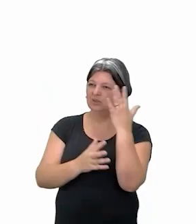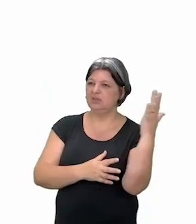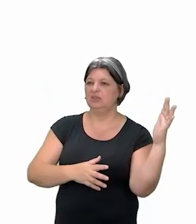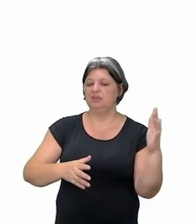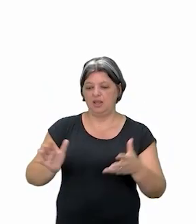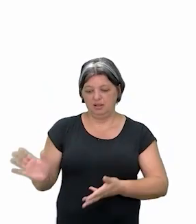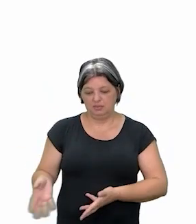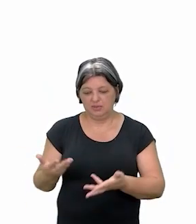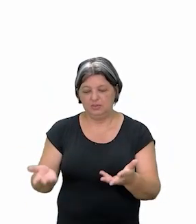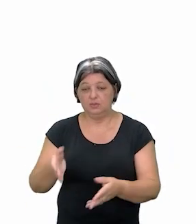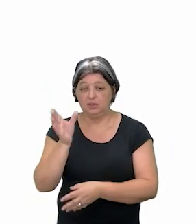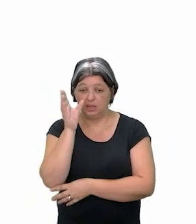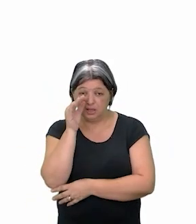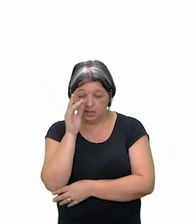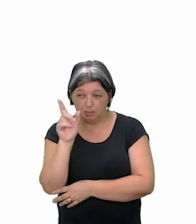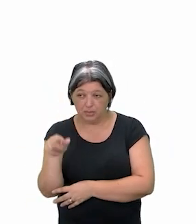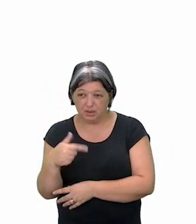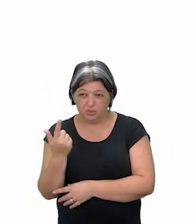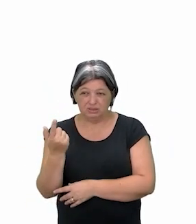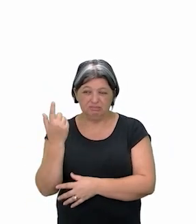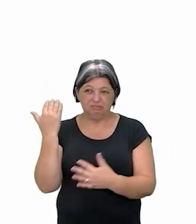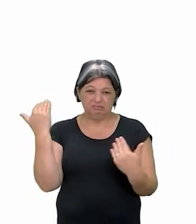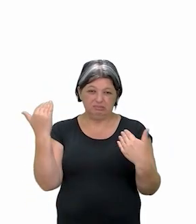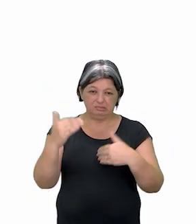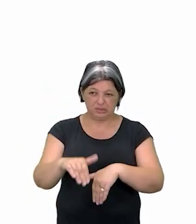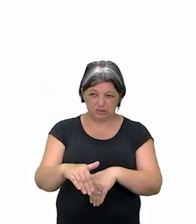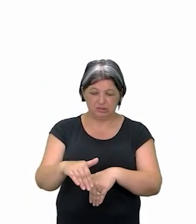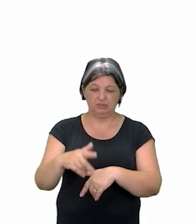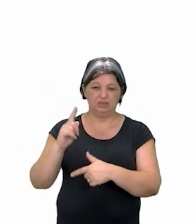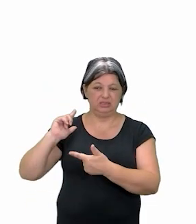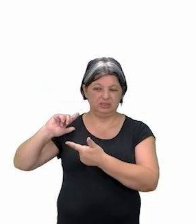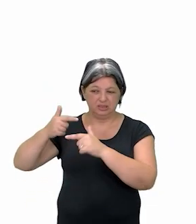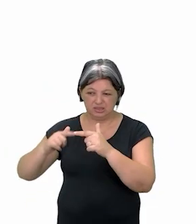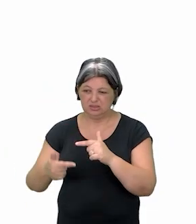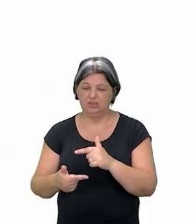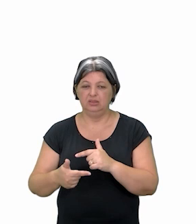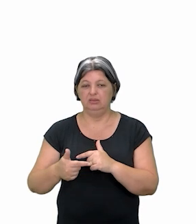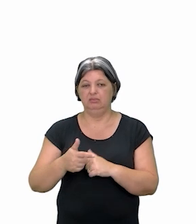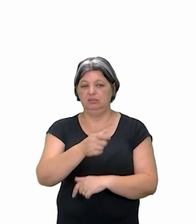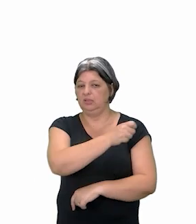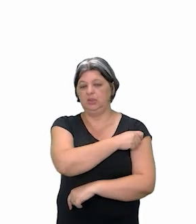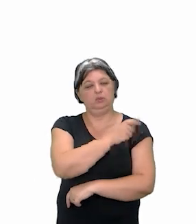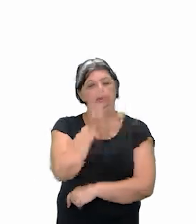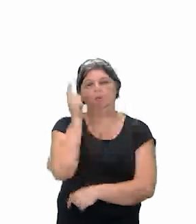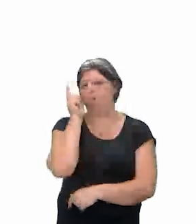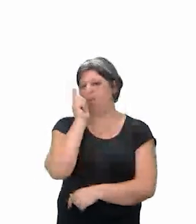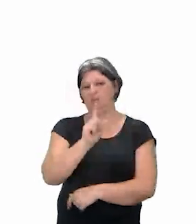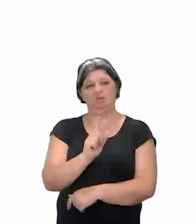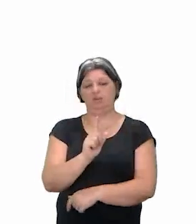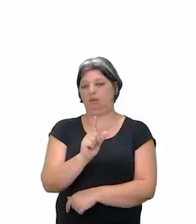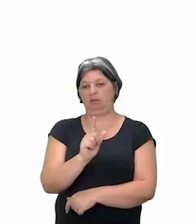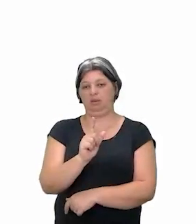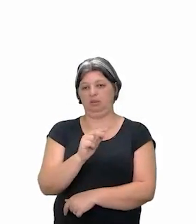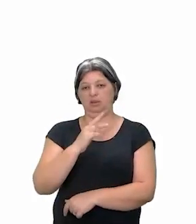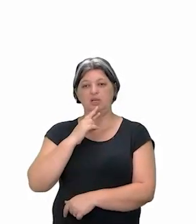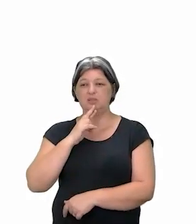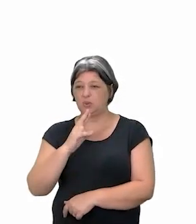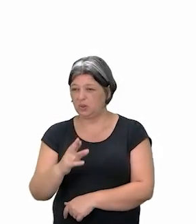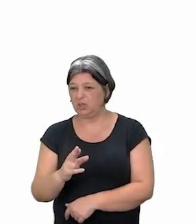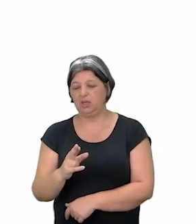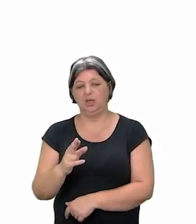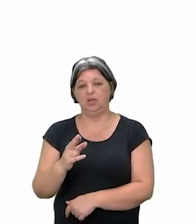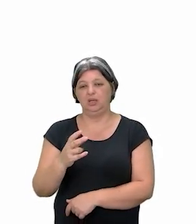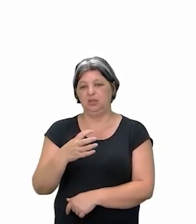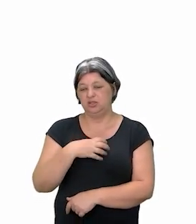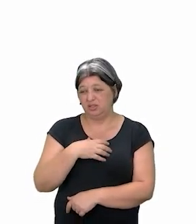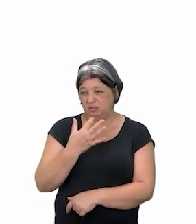dos estudantes, mas quando chega assim, numa avaliação tradicional, o aluno não consegue ter aquele rendimento que ele gostaria e